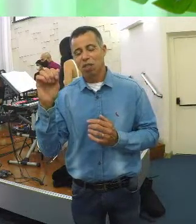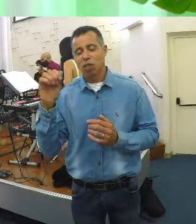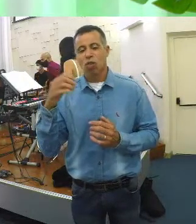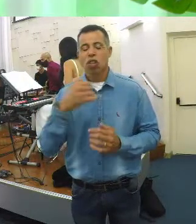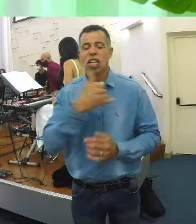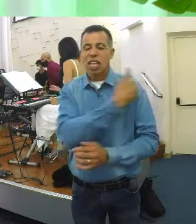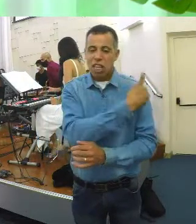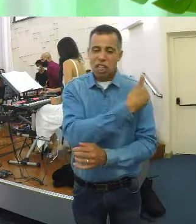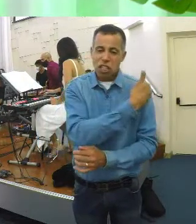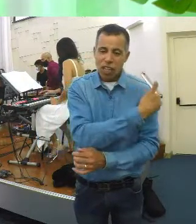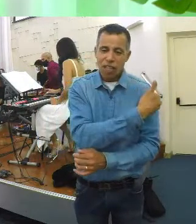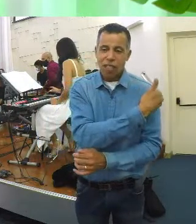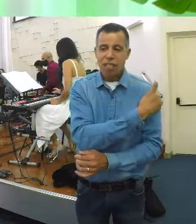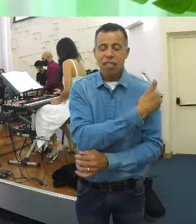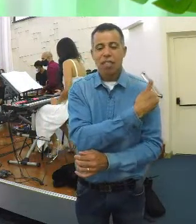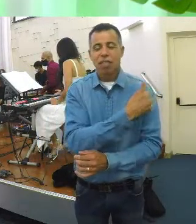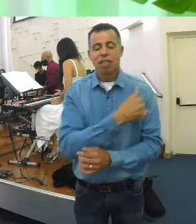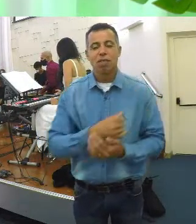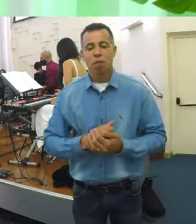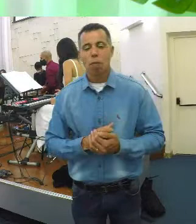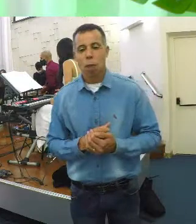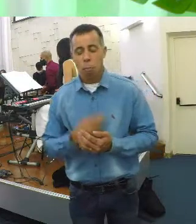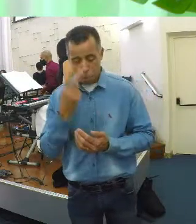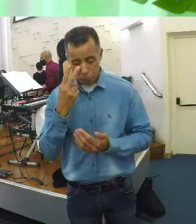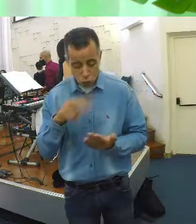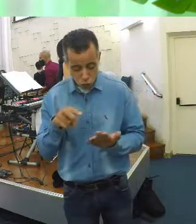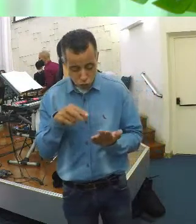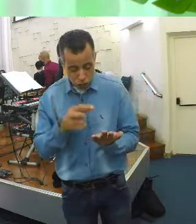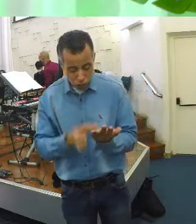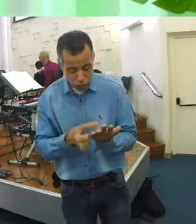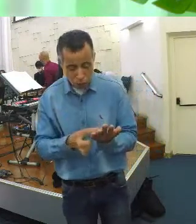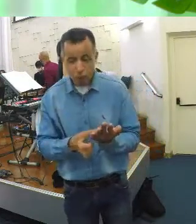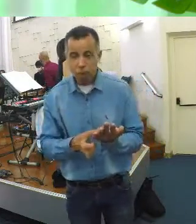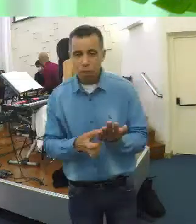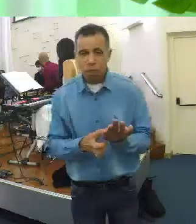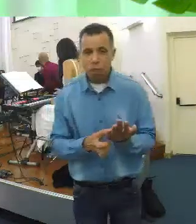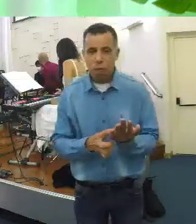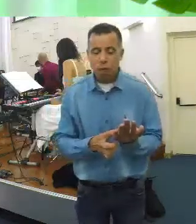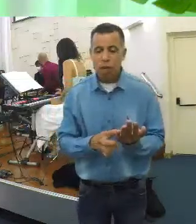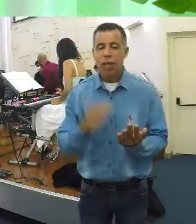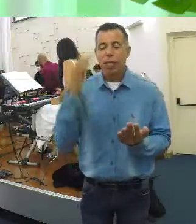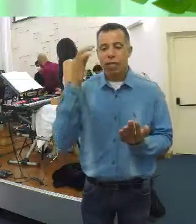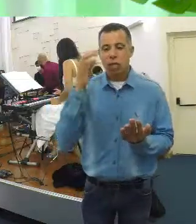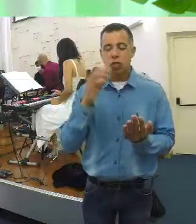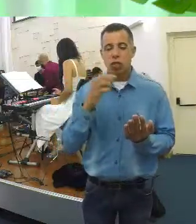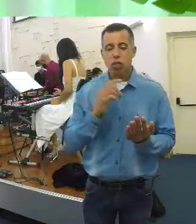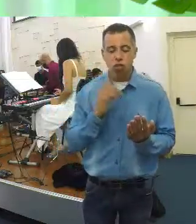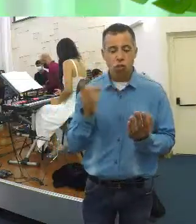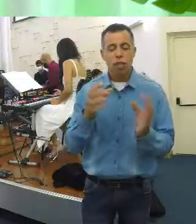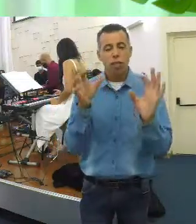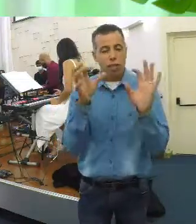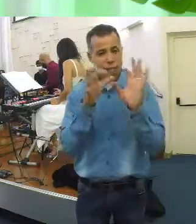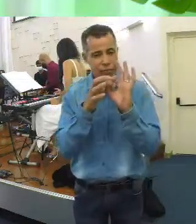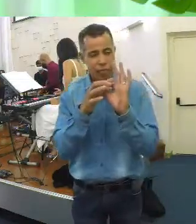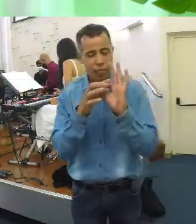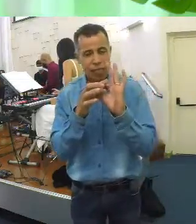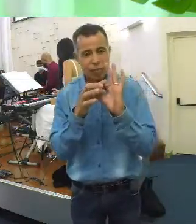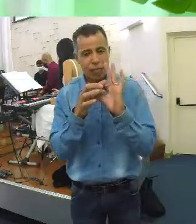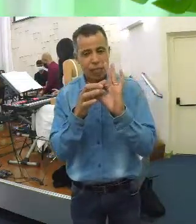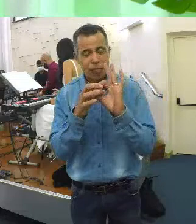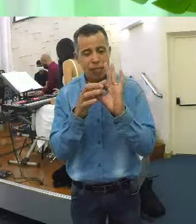Janeiro, pelo menos são esses que eu notei aqui agora. Saibam que nós queremos nos unir em oração a vocês. Não há